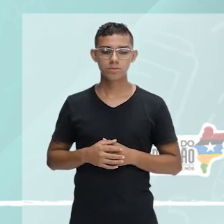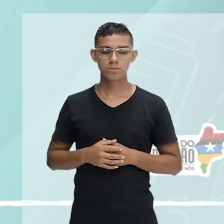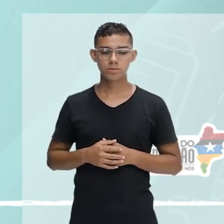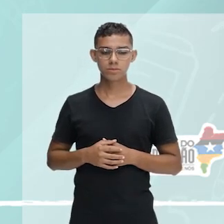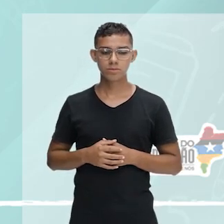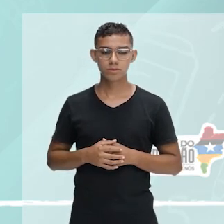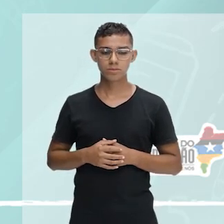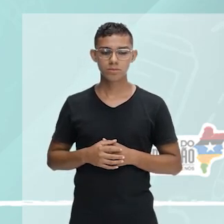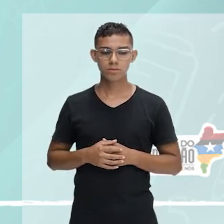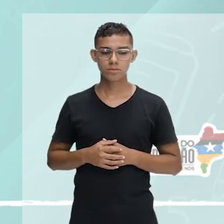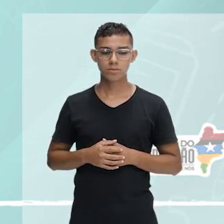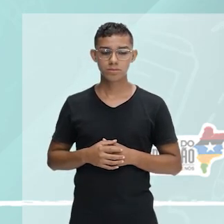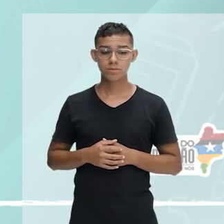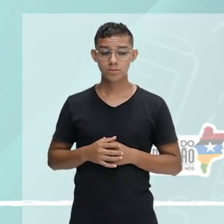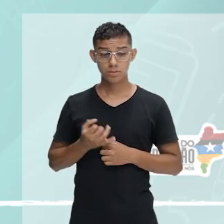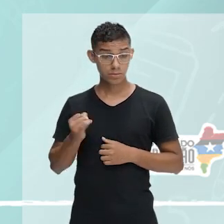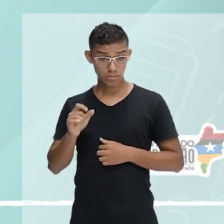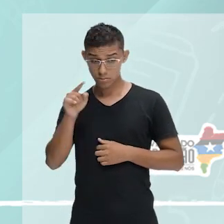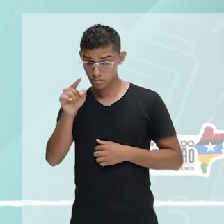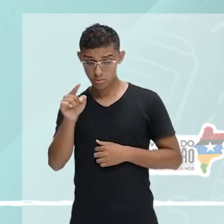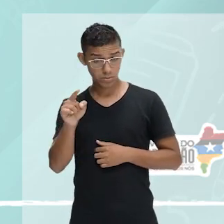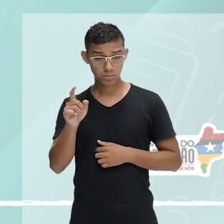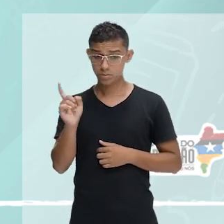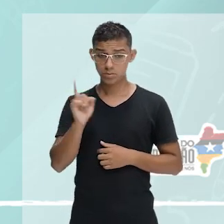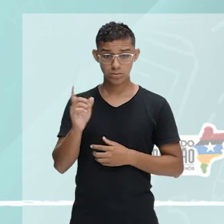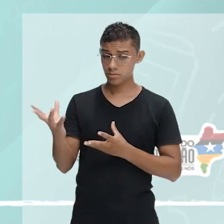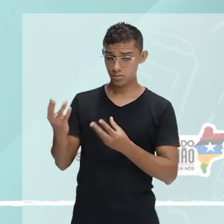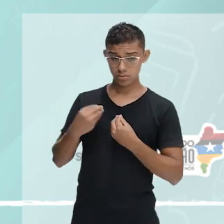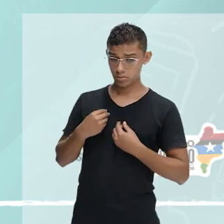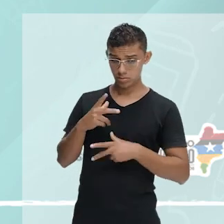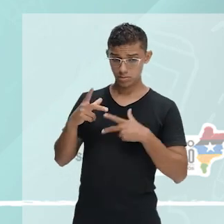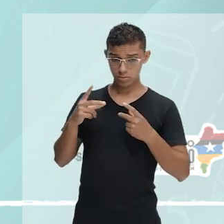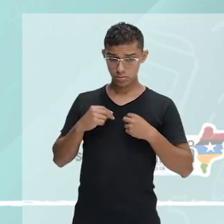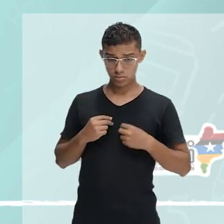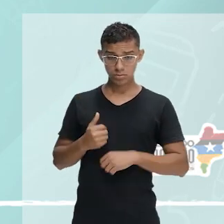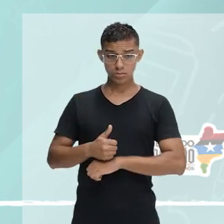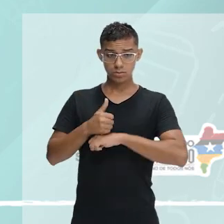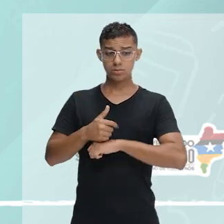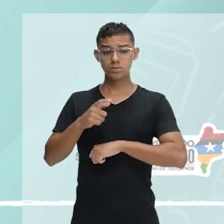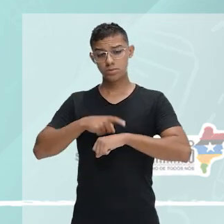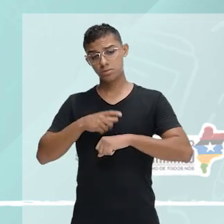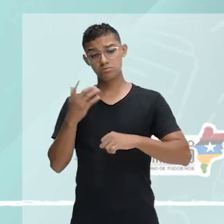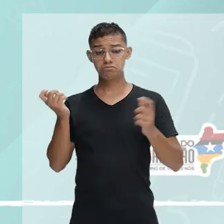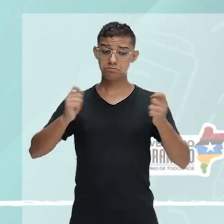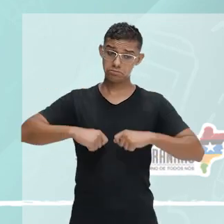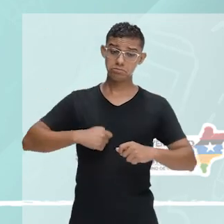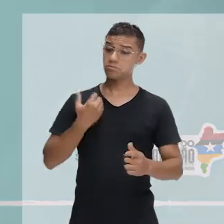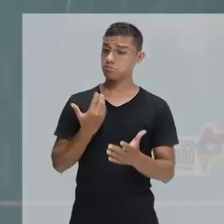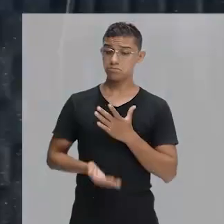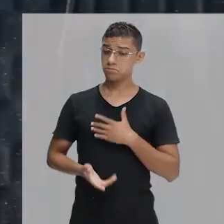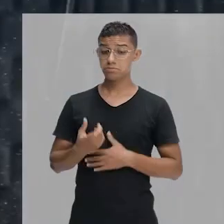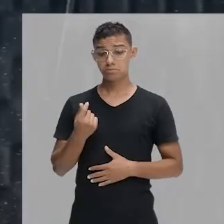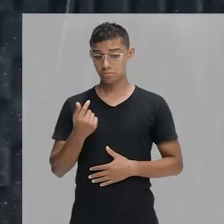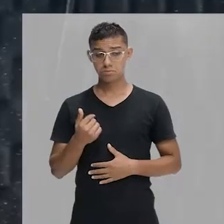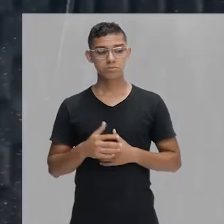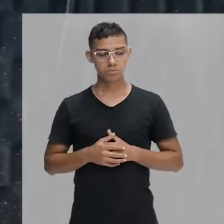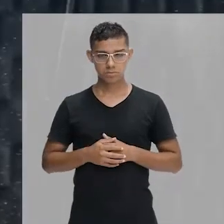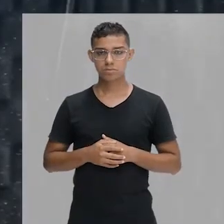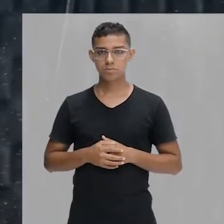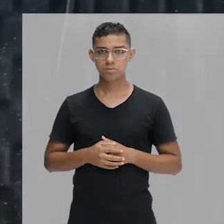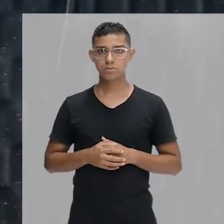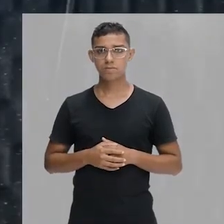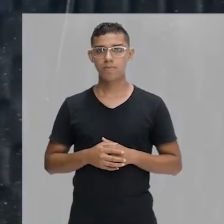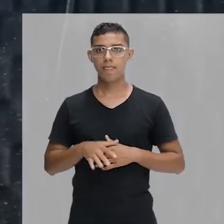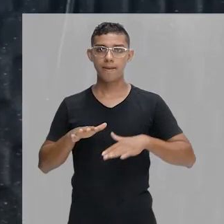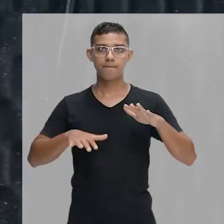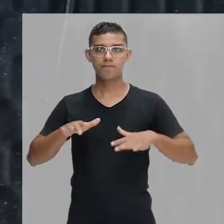seguro que tu hubieras quedado sem o dinheiro. Se você não recebesse o prêmio a tempo, provavelmente teria ficado sem o dinheiro, né? Então, quando